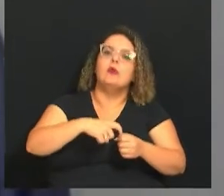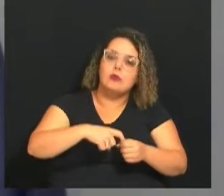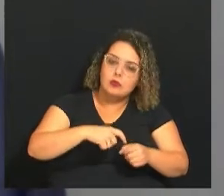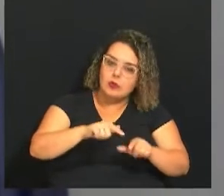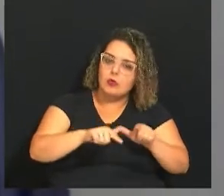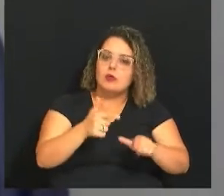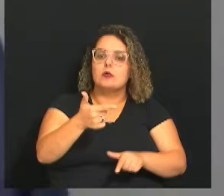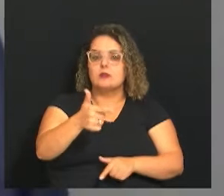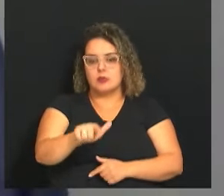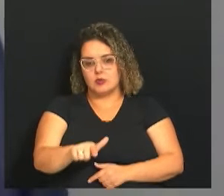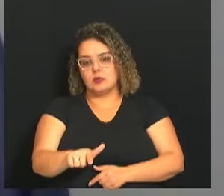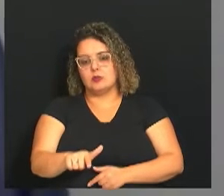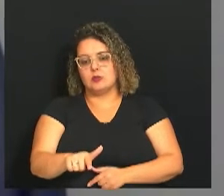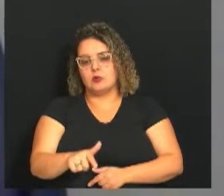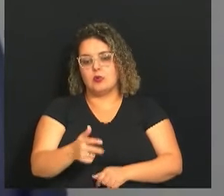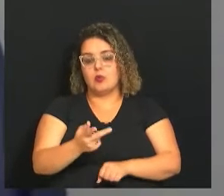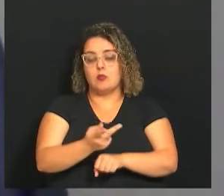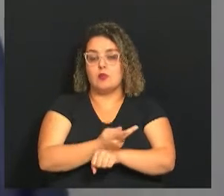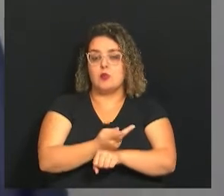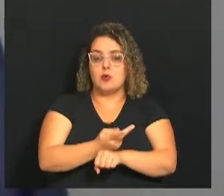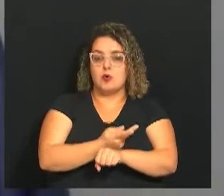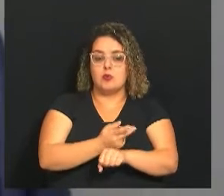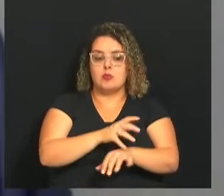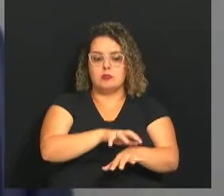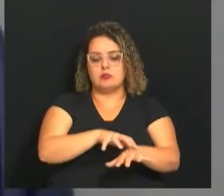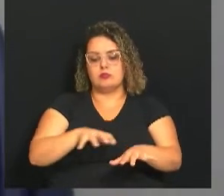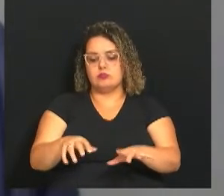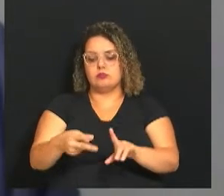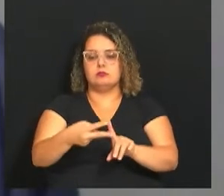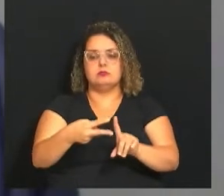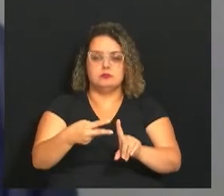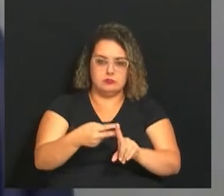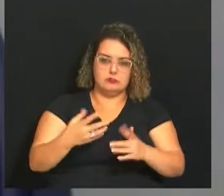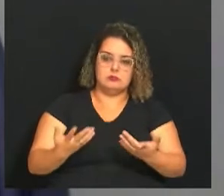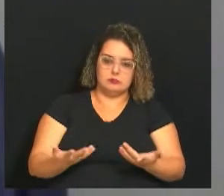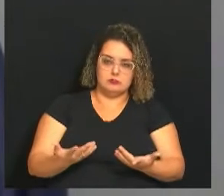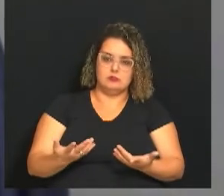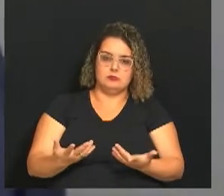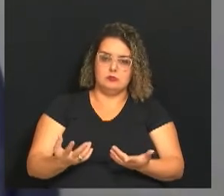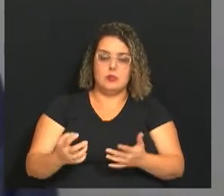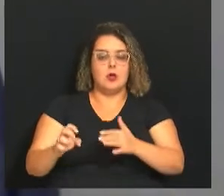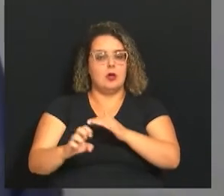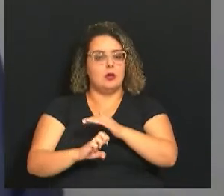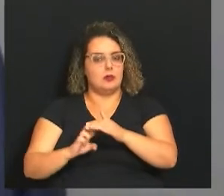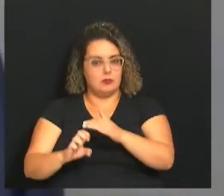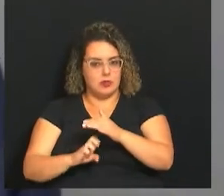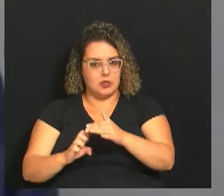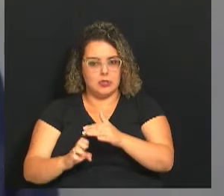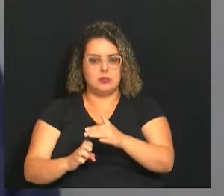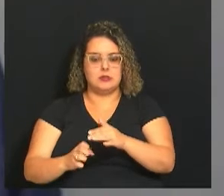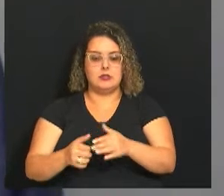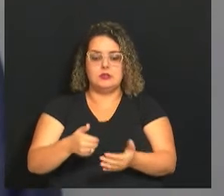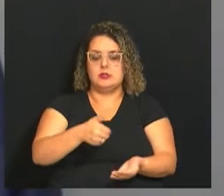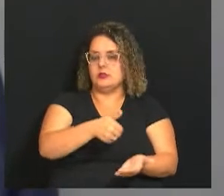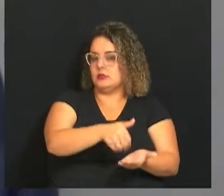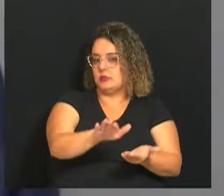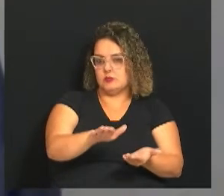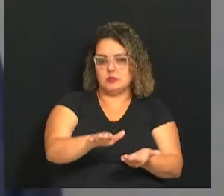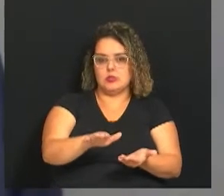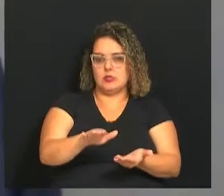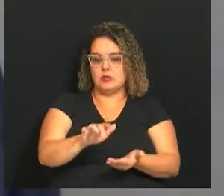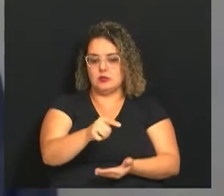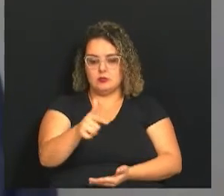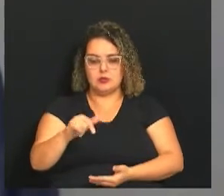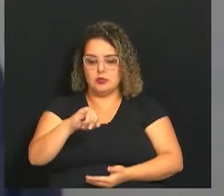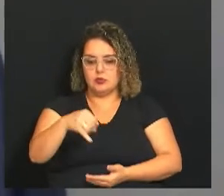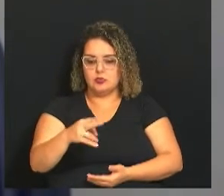que, então, ele busque o afastamento previdenciário. Então, a empresa também, se fizer essa demissão sem justa causa, ela corre risco de reintegrar